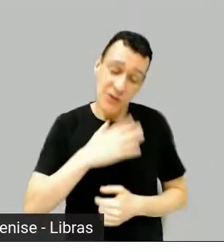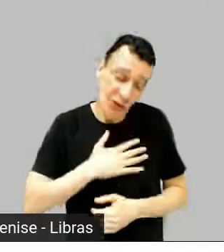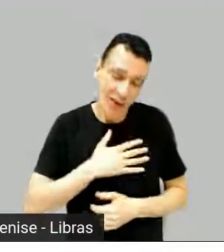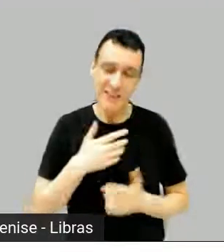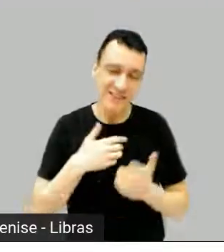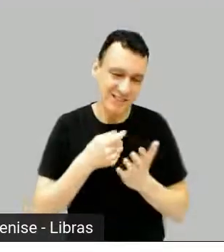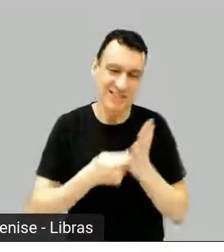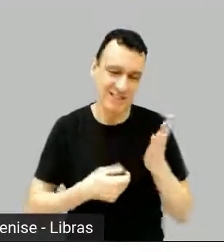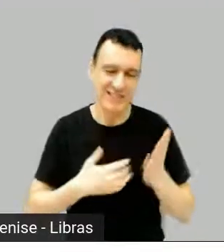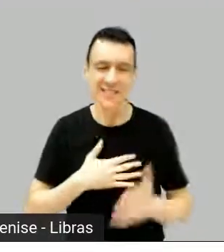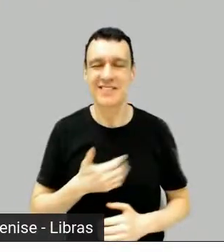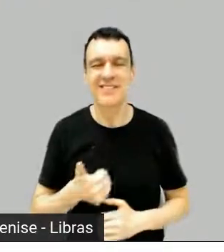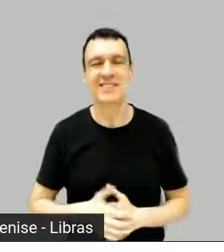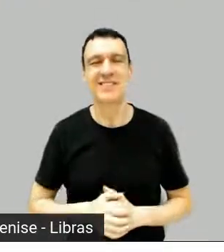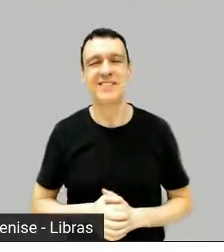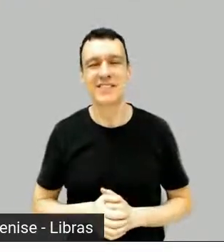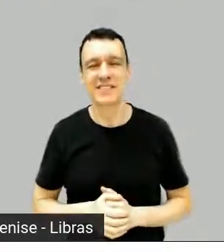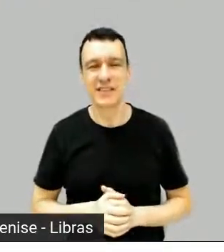É,